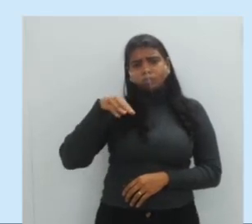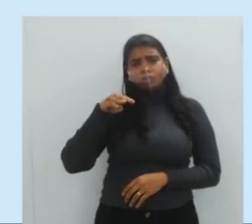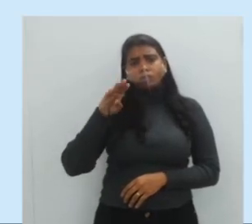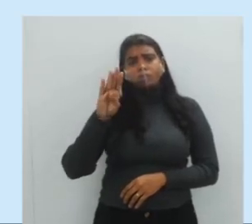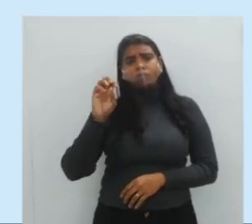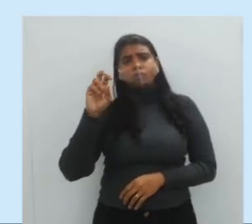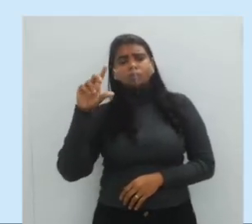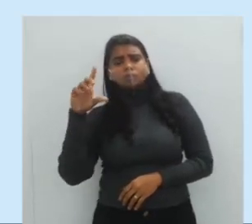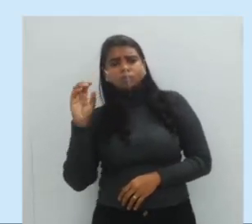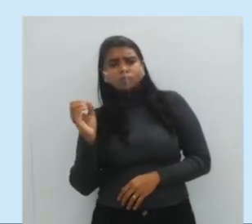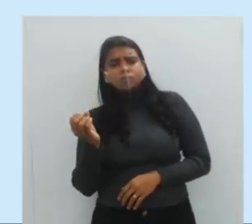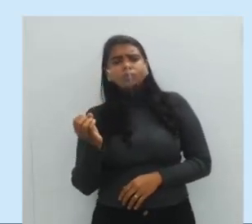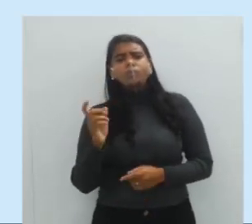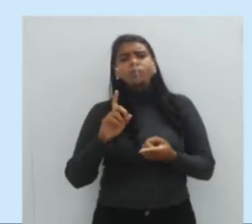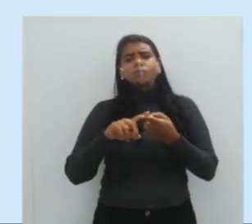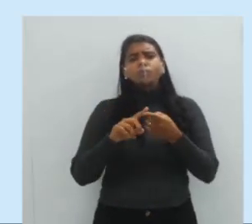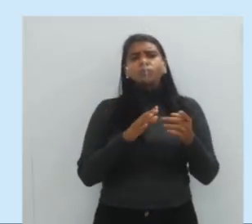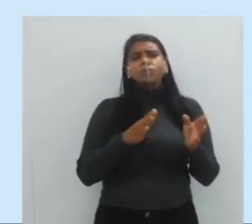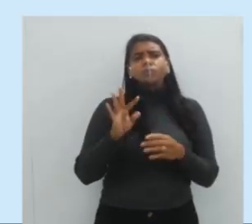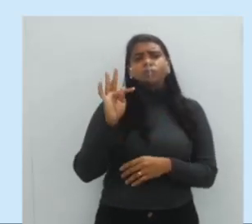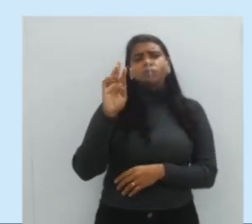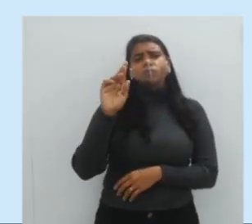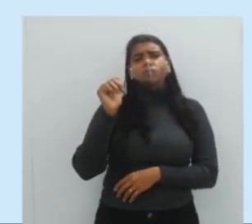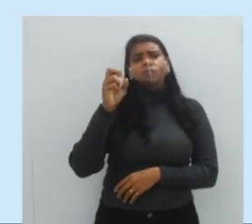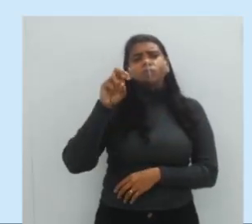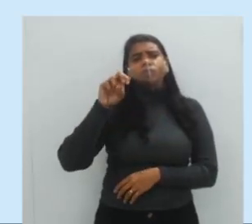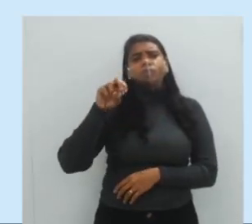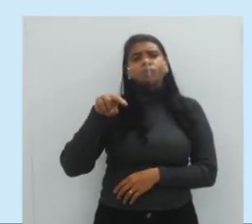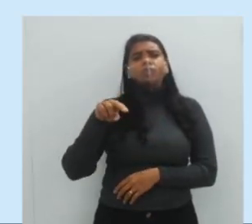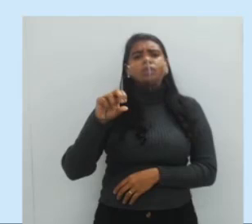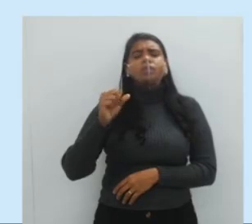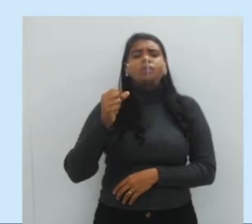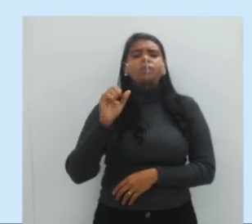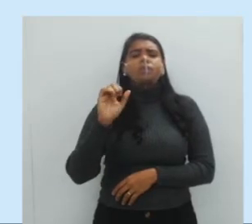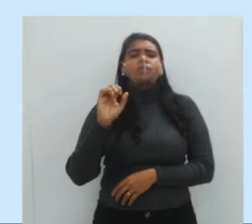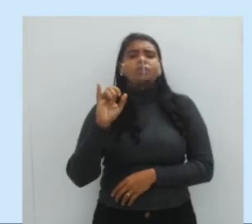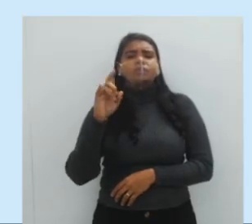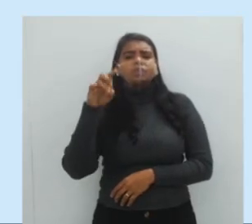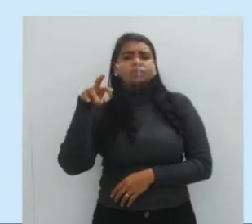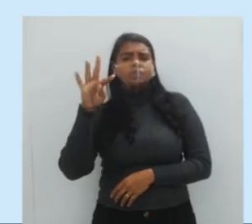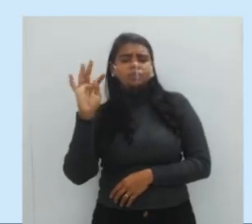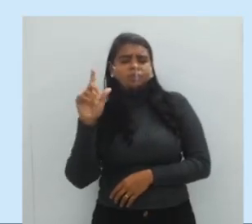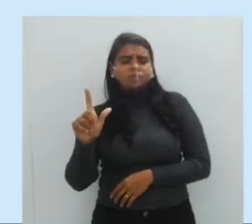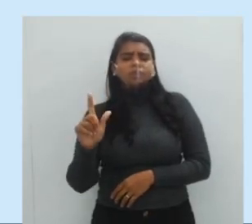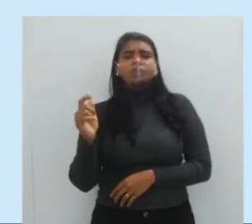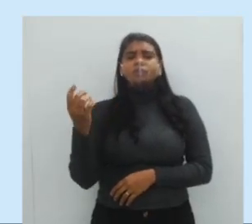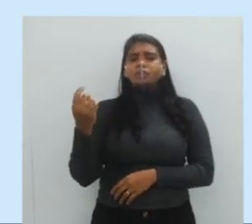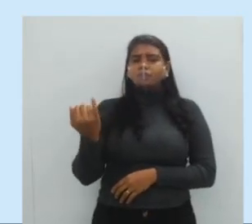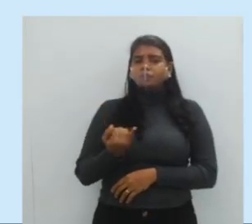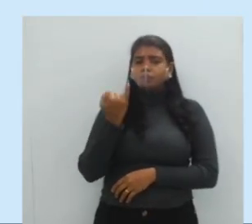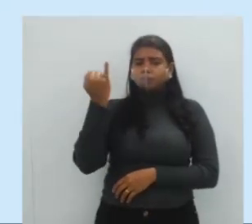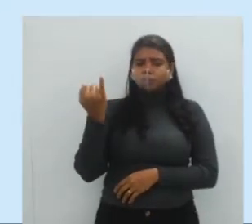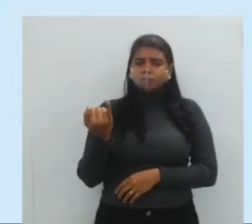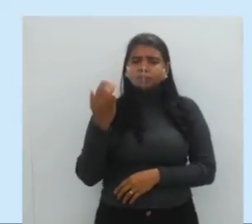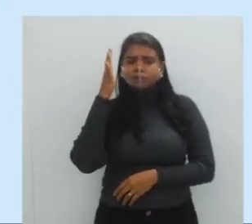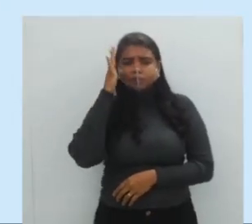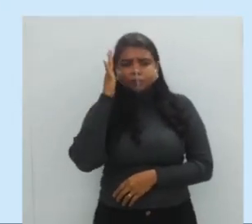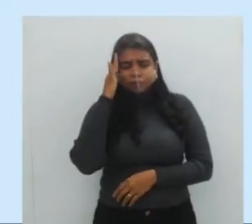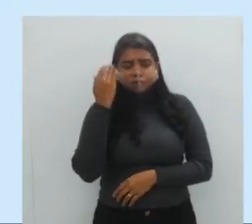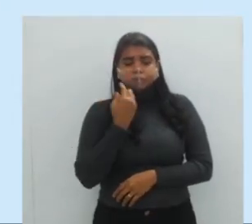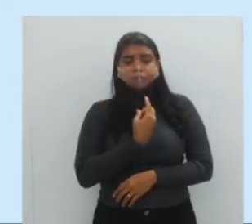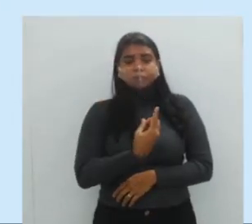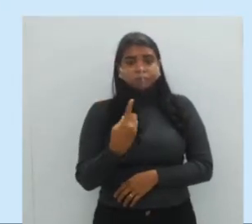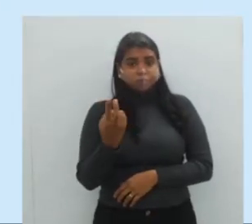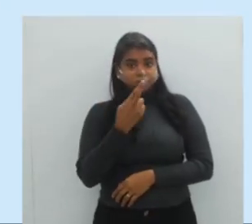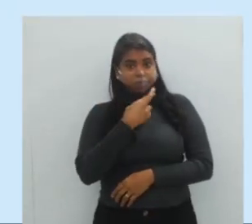o transcendental. O símbolo, no caso, o símbolo religioso. É importante salientar, como eu falei a vocês,